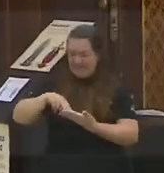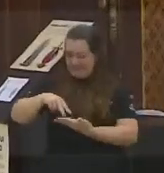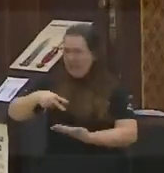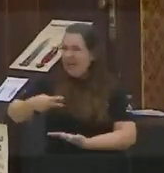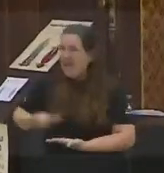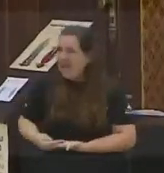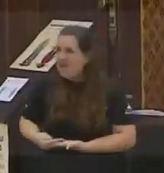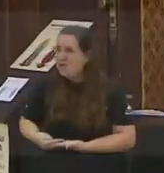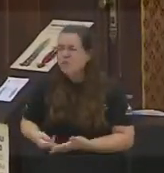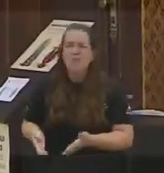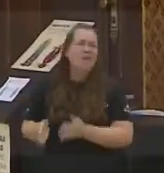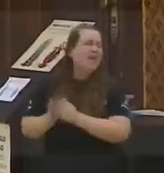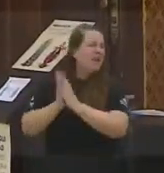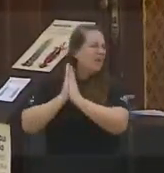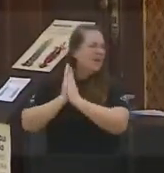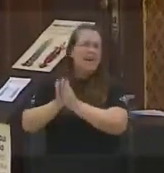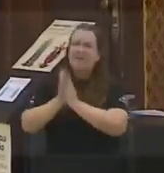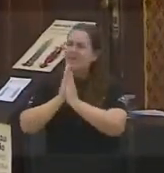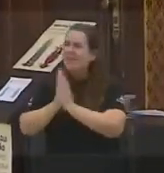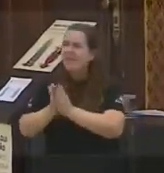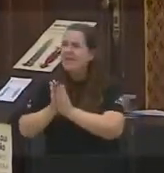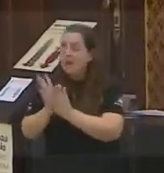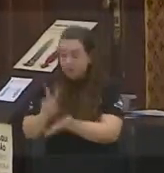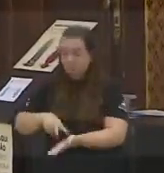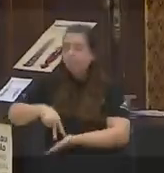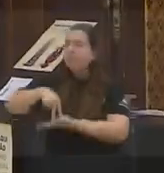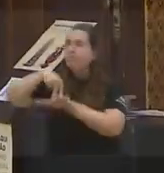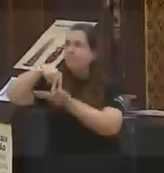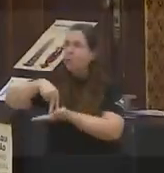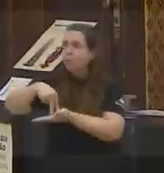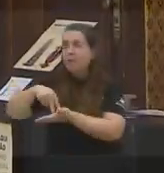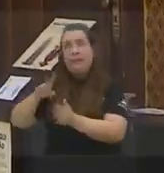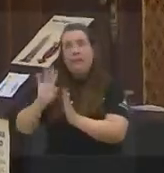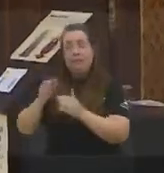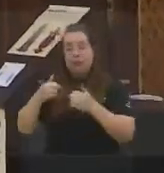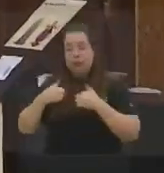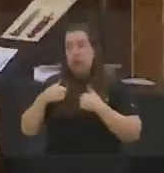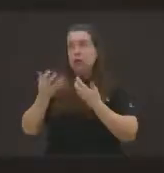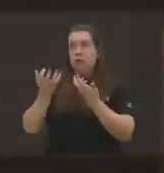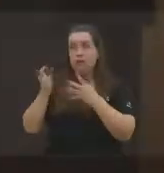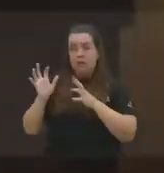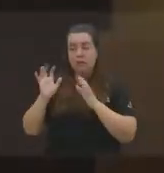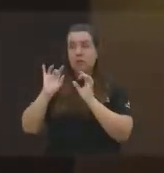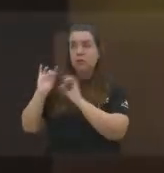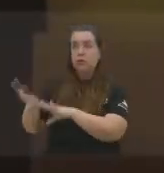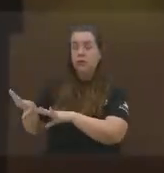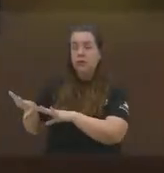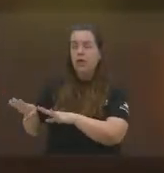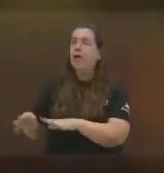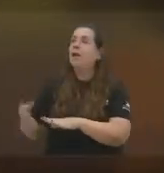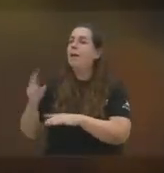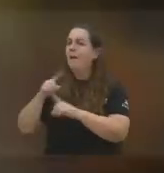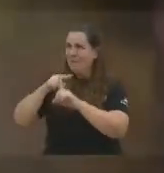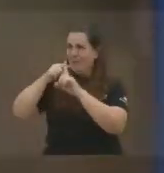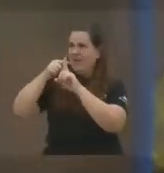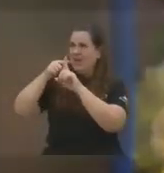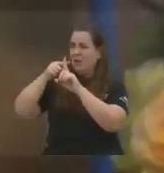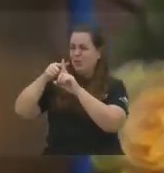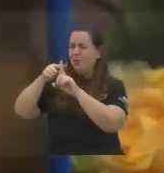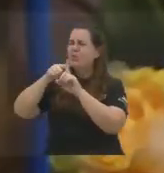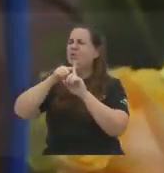Mãe, se acaso eu cair, não me deixe desistir,